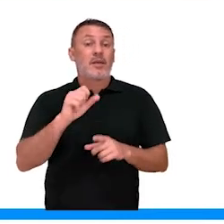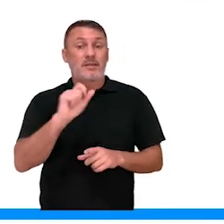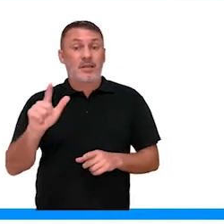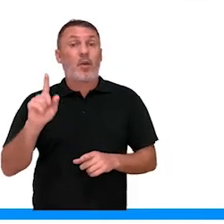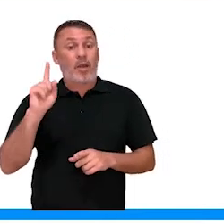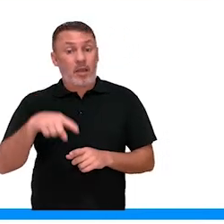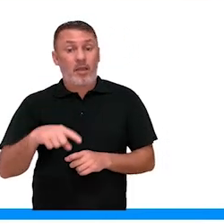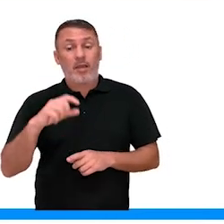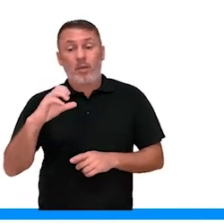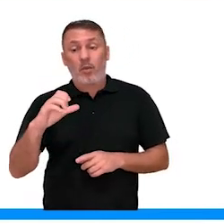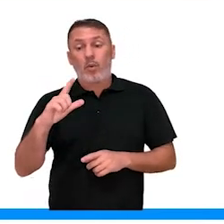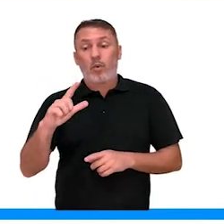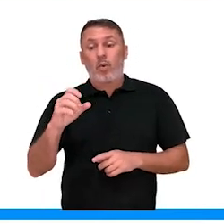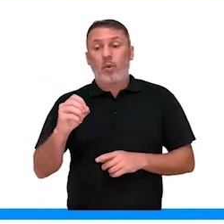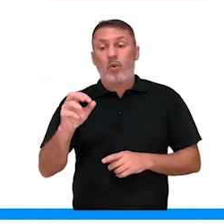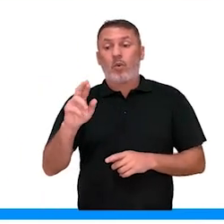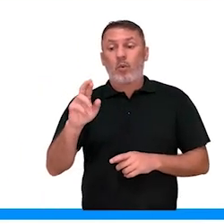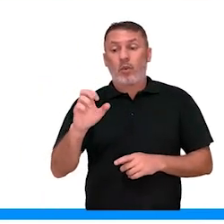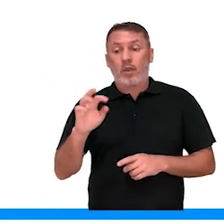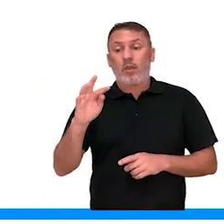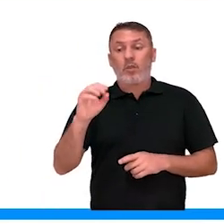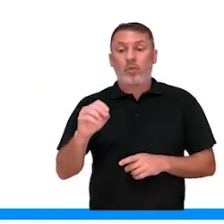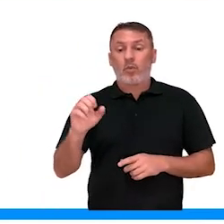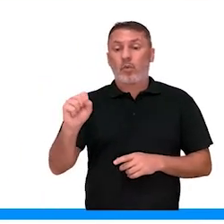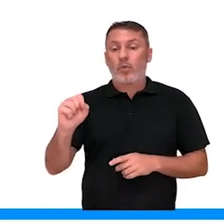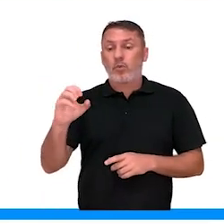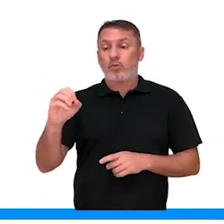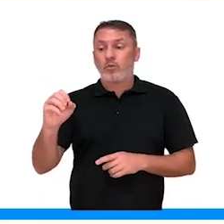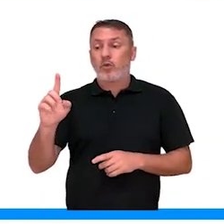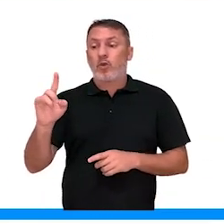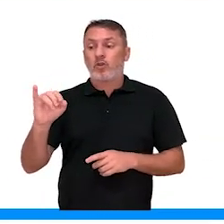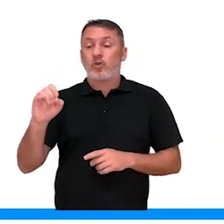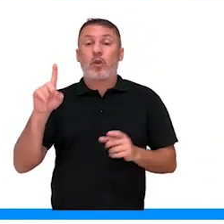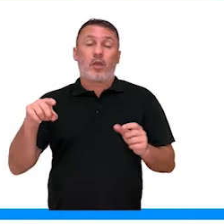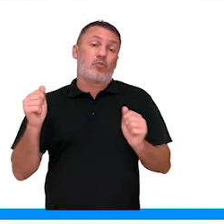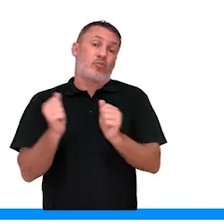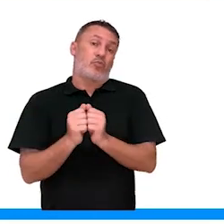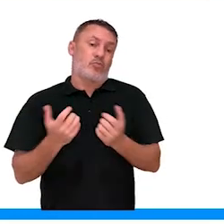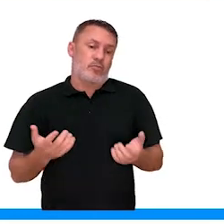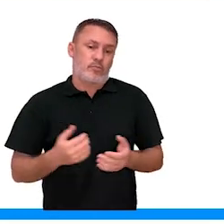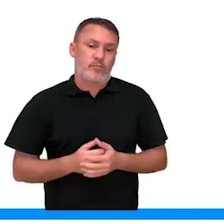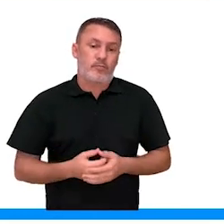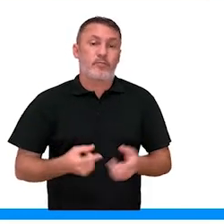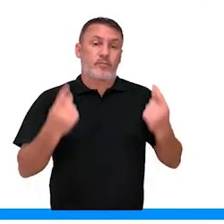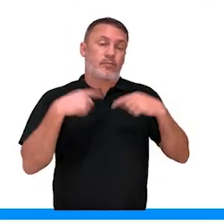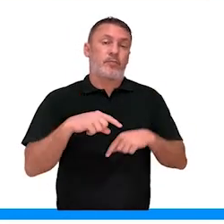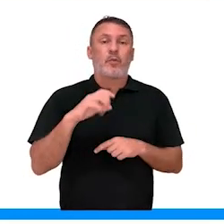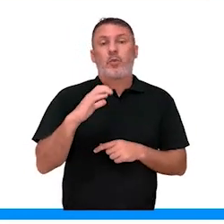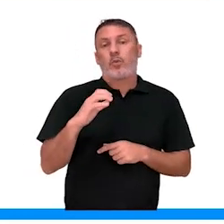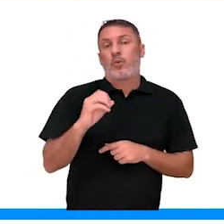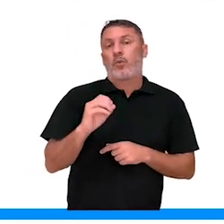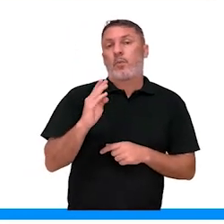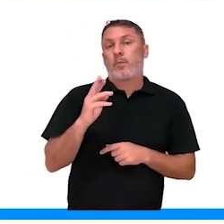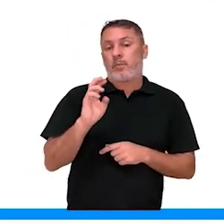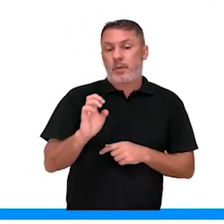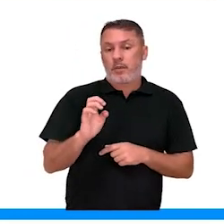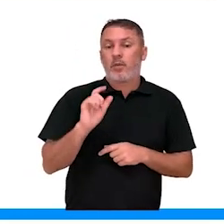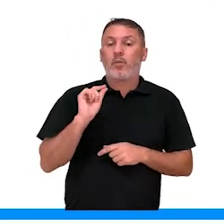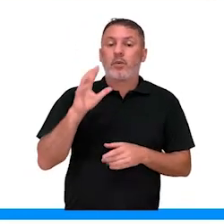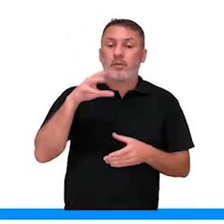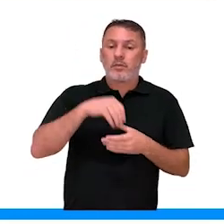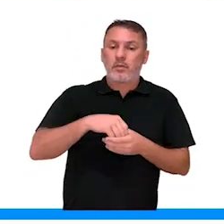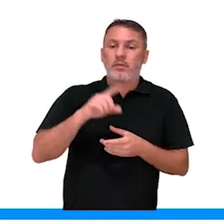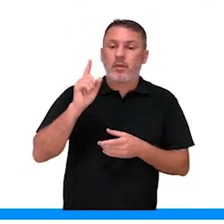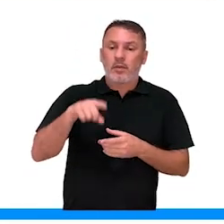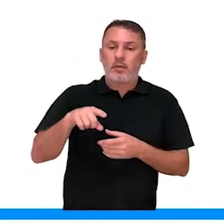cloreto de sódio. Ele é formado pela união do sódio com o cloro. O cobre. O cobre ele